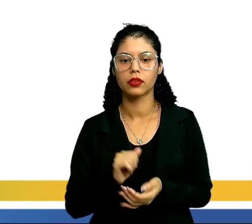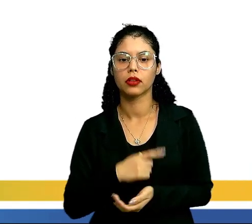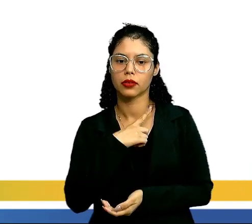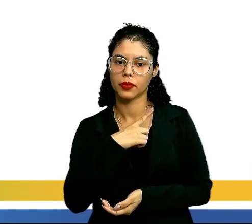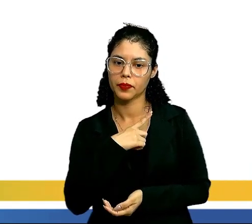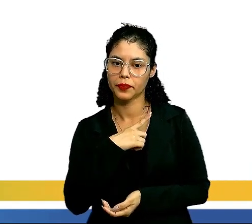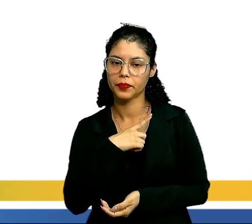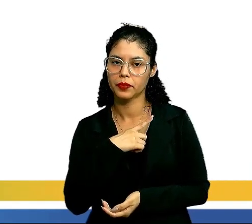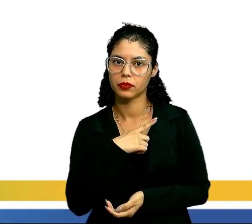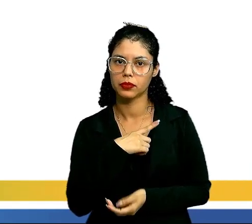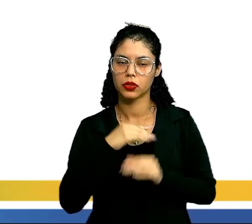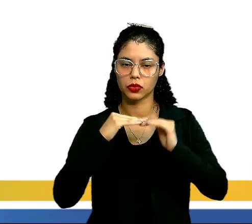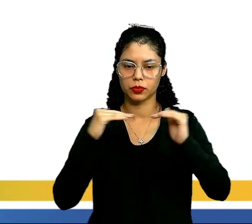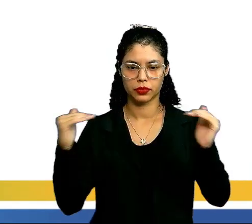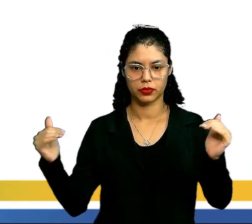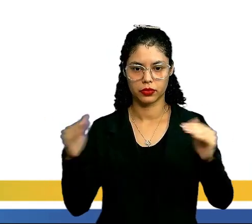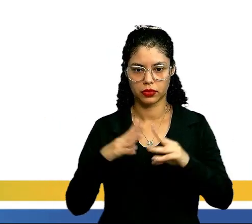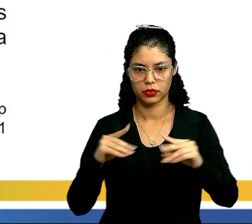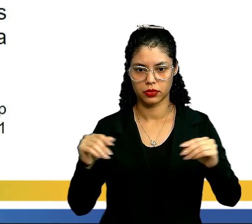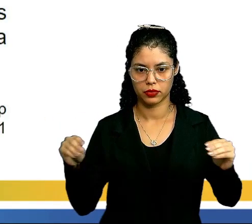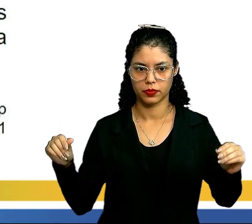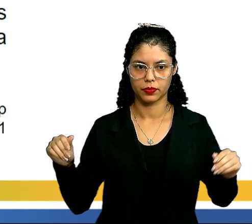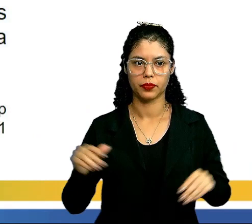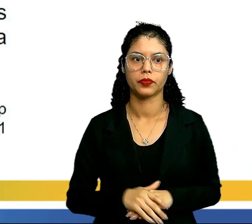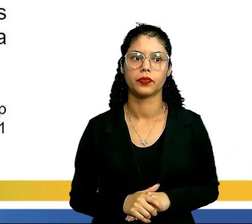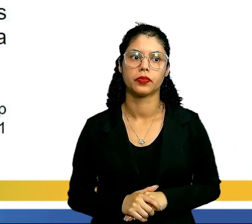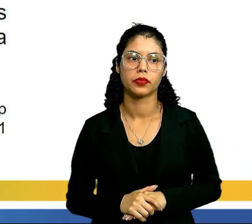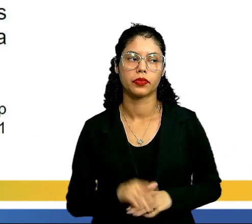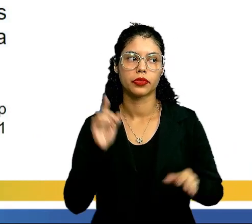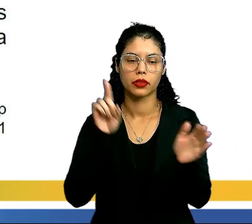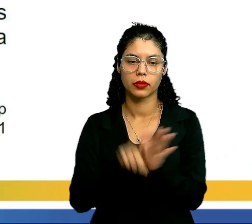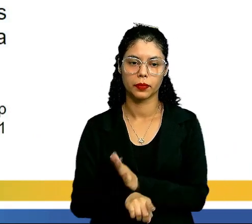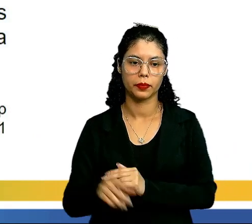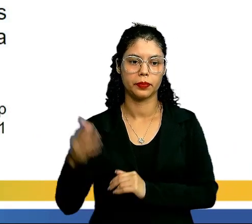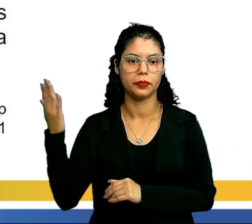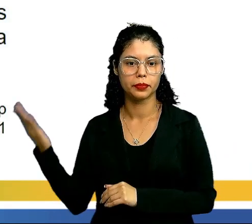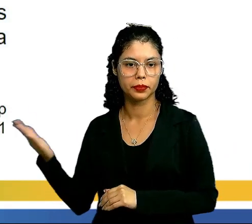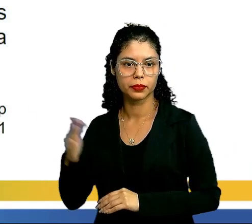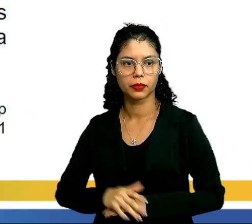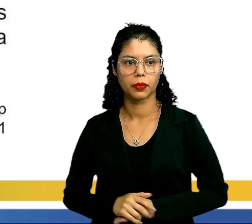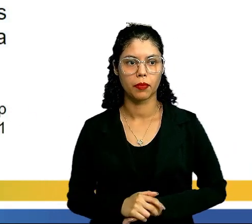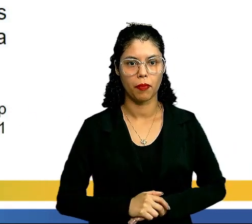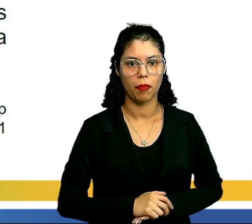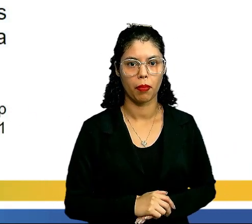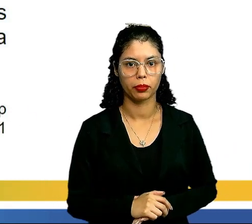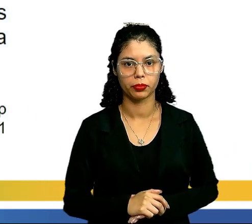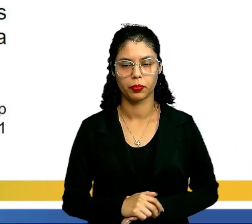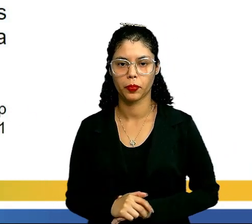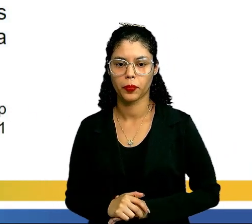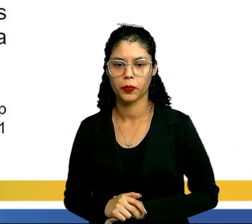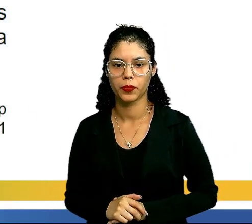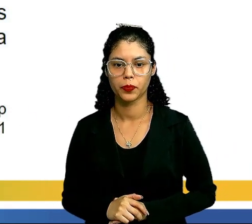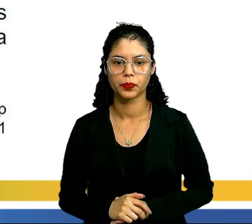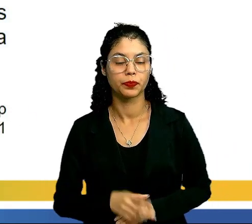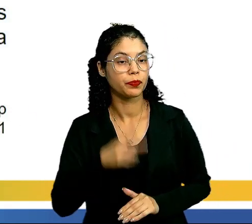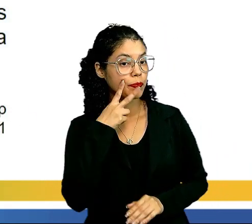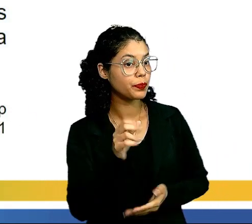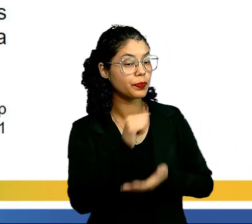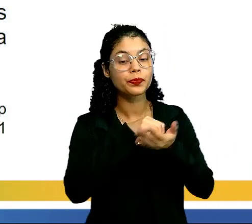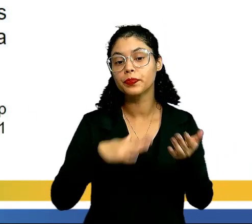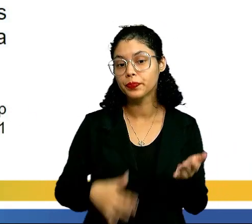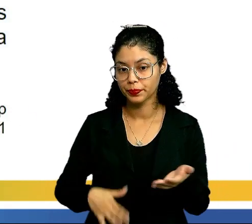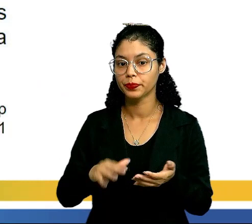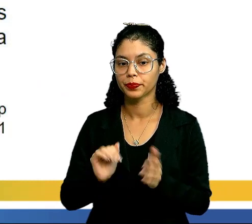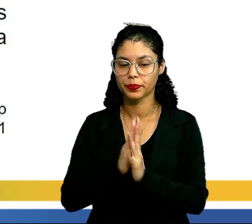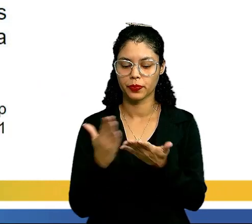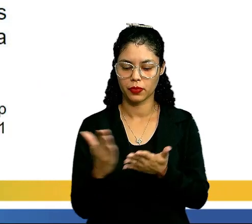tanto a superfície terrestre. Vamos então ao nosso exercício. Vocês vão ver essa atividade